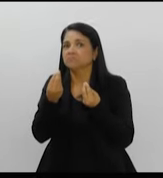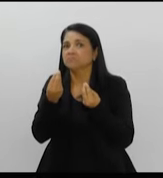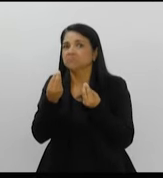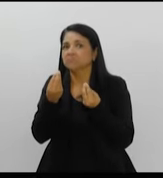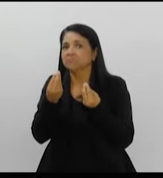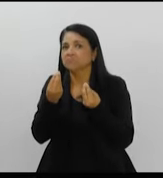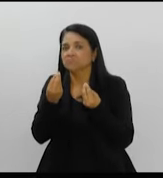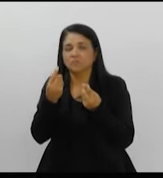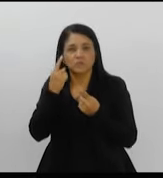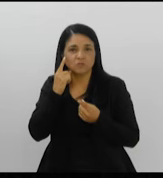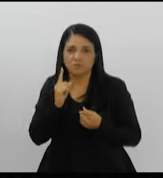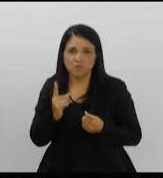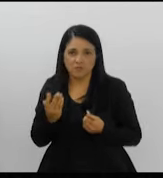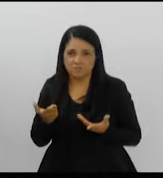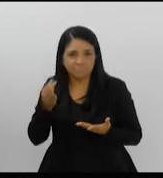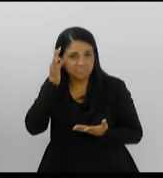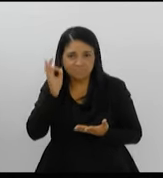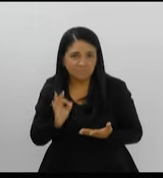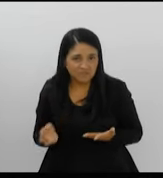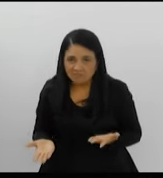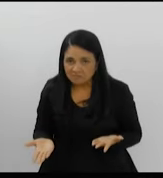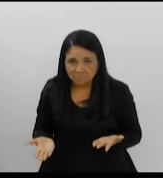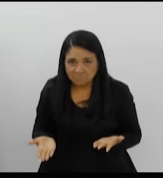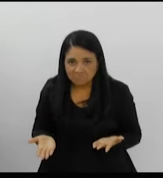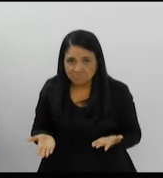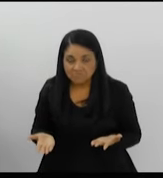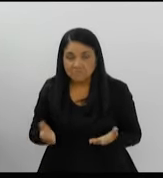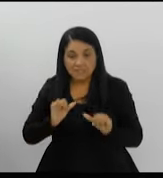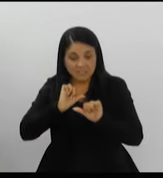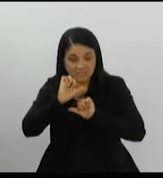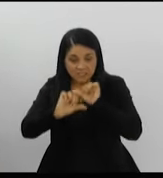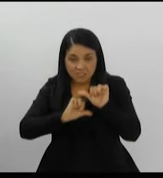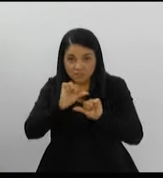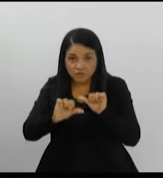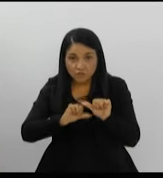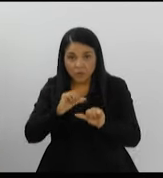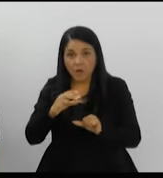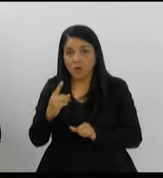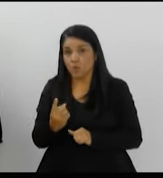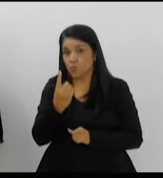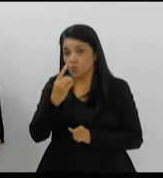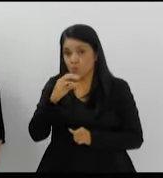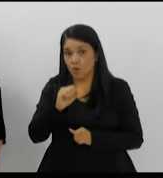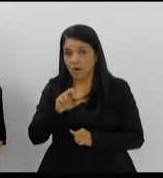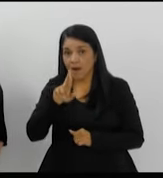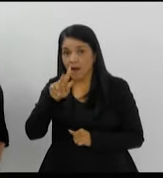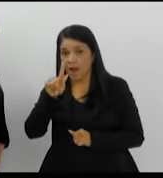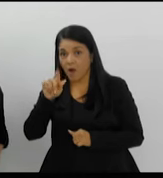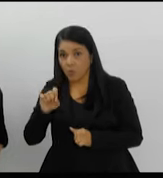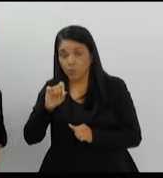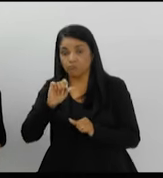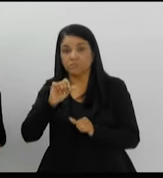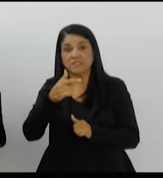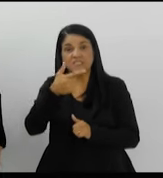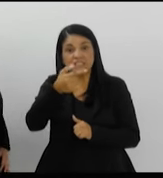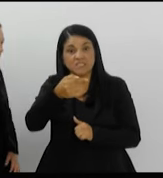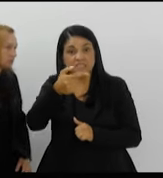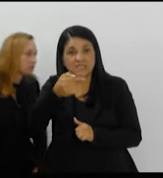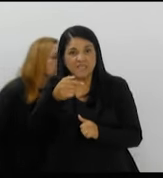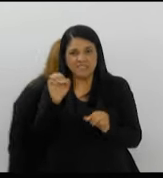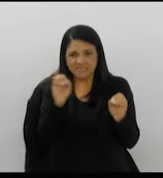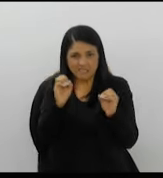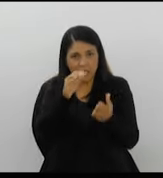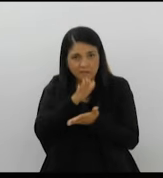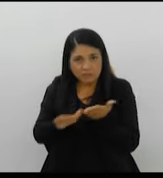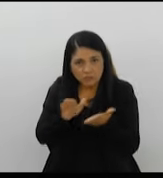terra há de entender. Transformar um cargo em 17 sem aumento de